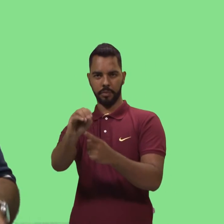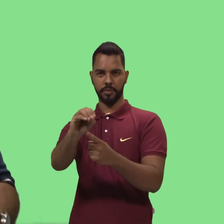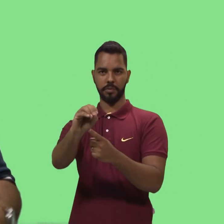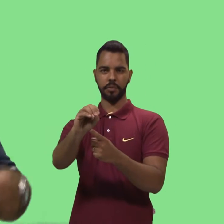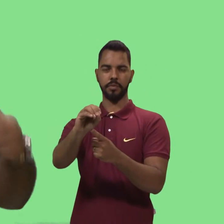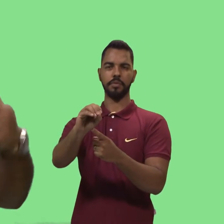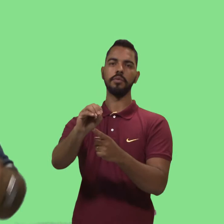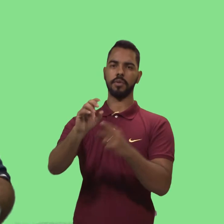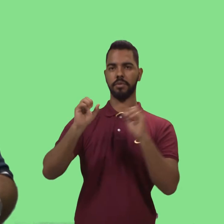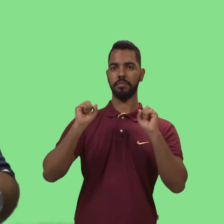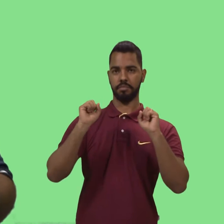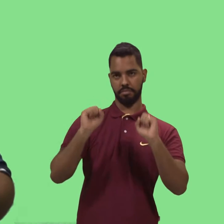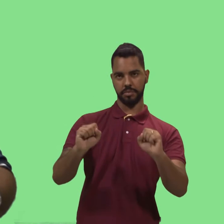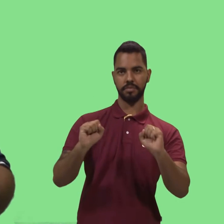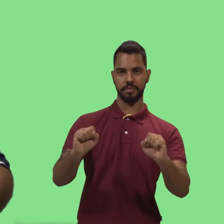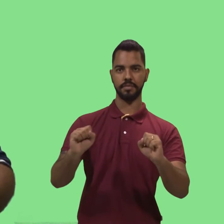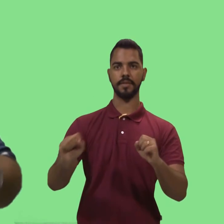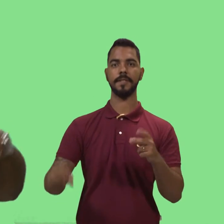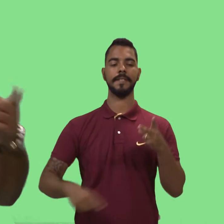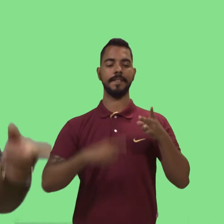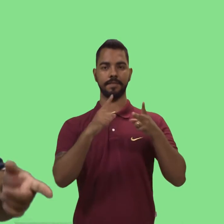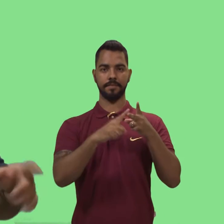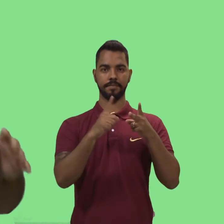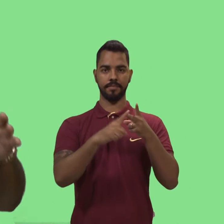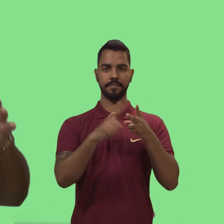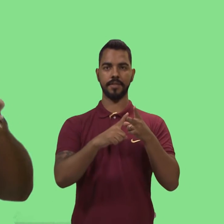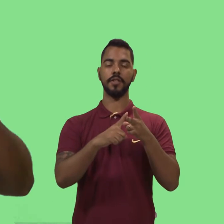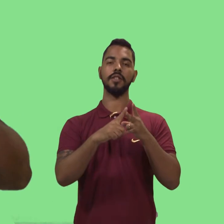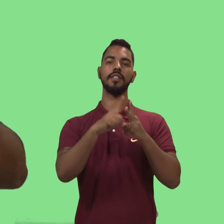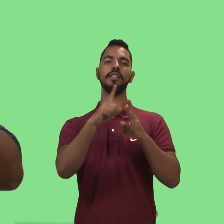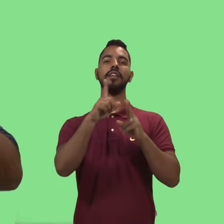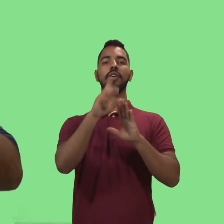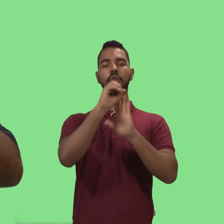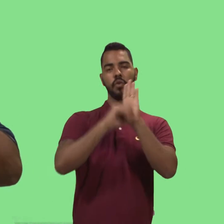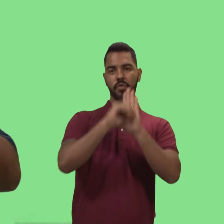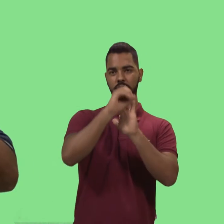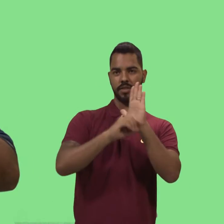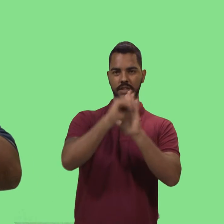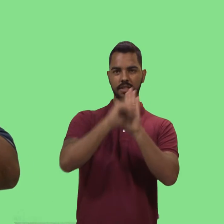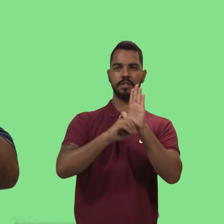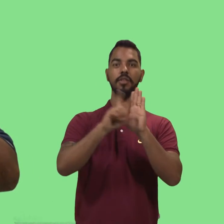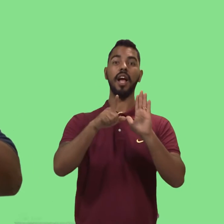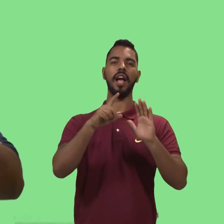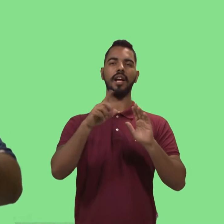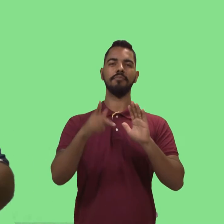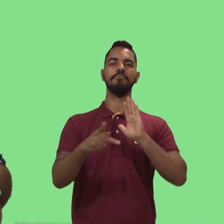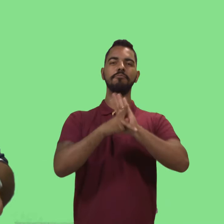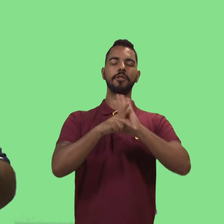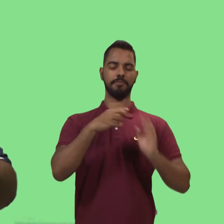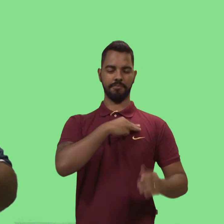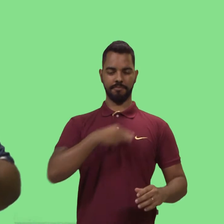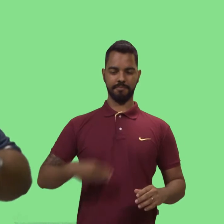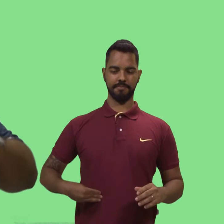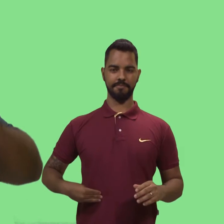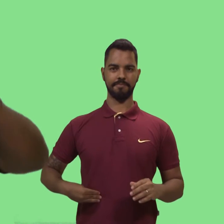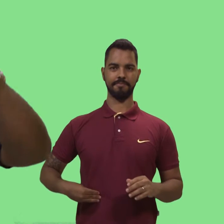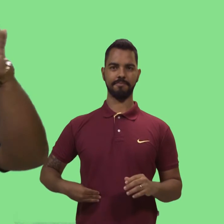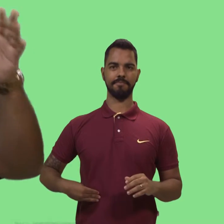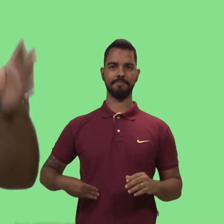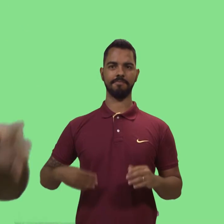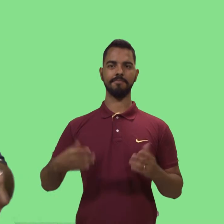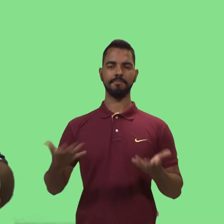multidirecional. O ministerial, individual ou circular, com aspecto de ofício, correspondência uni